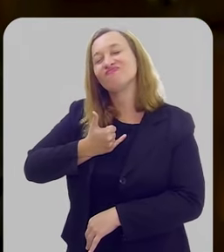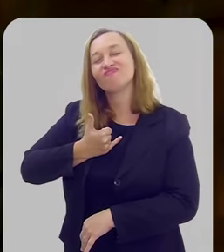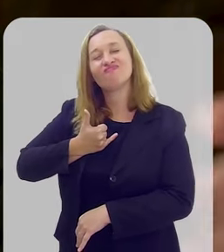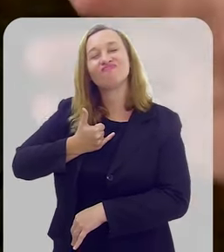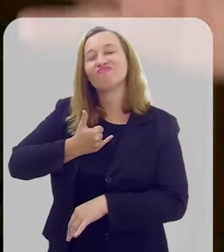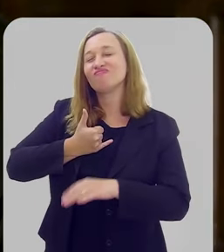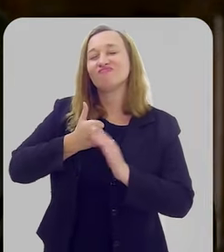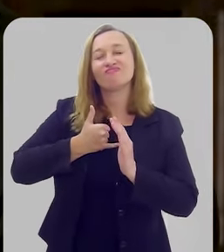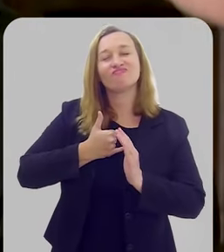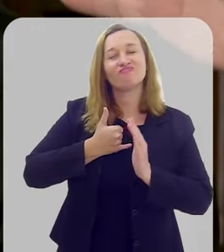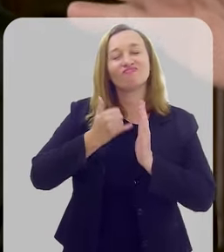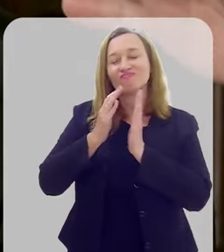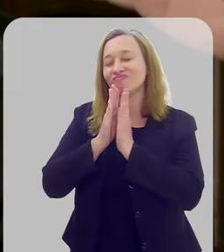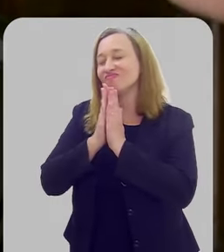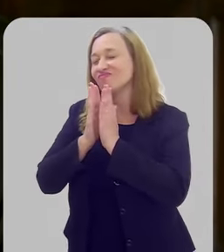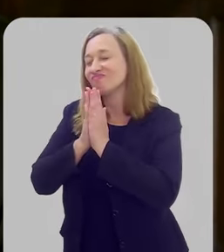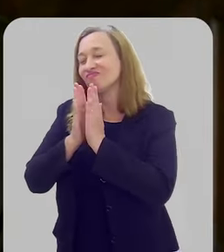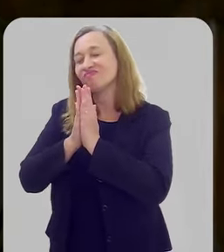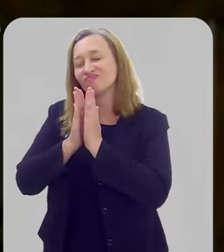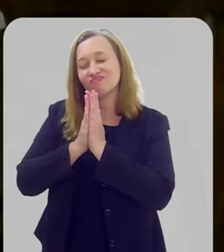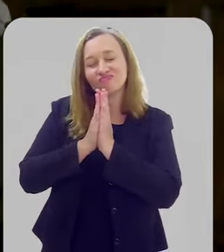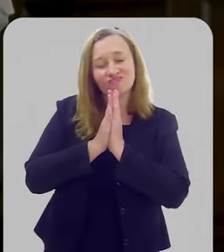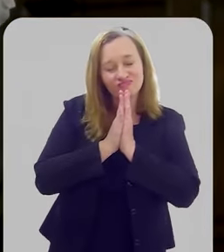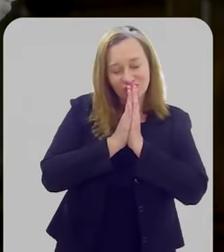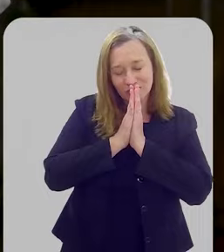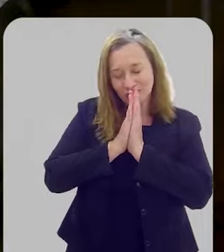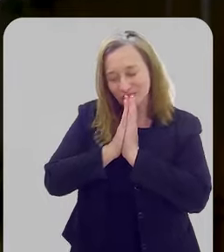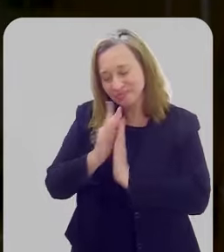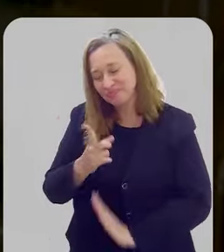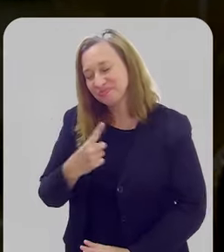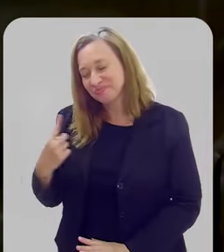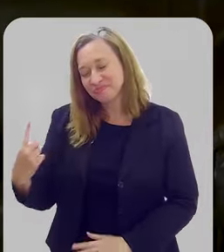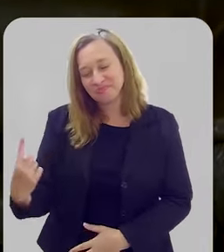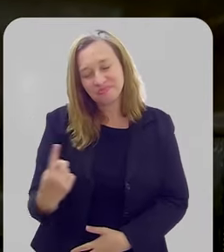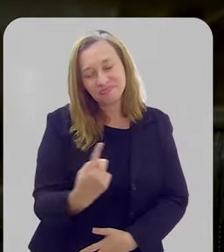voz intercedendo por